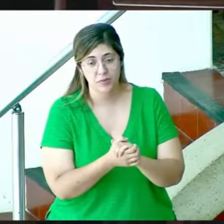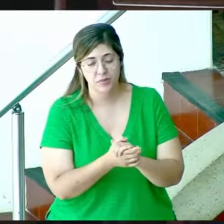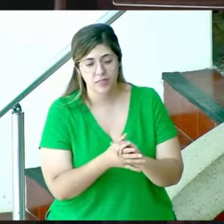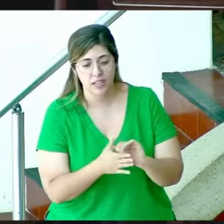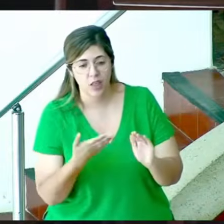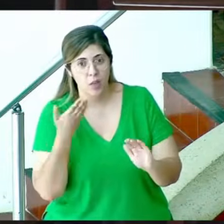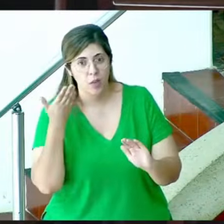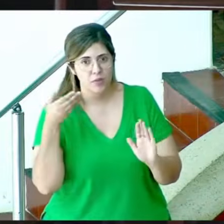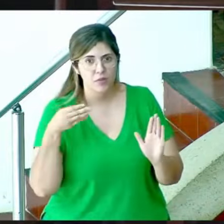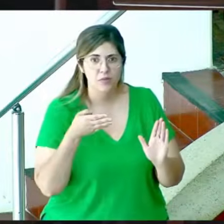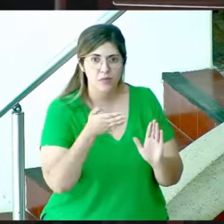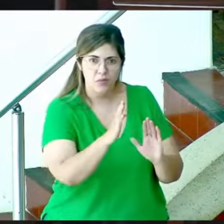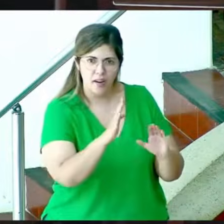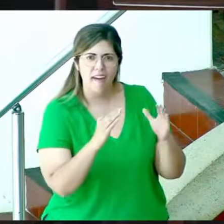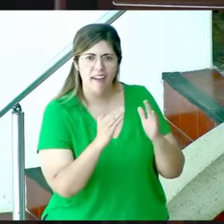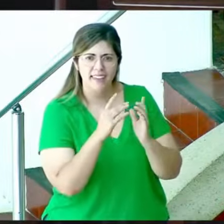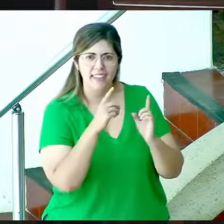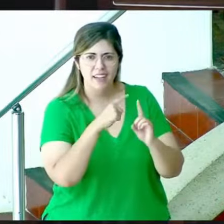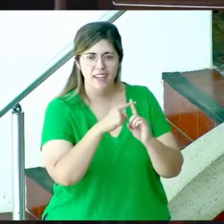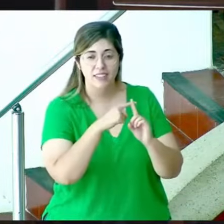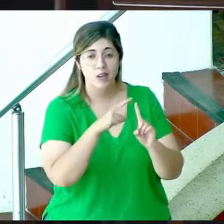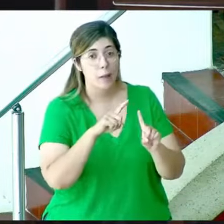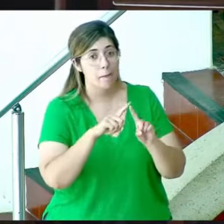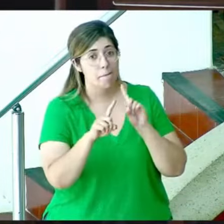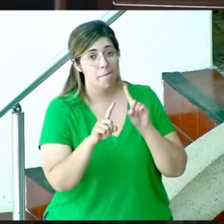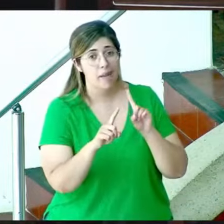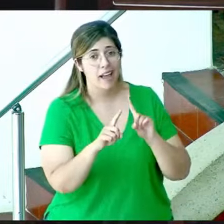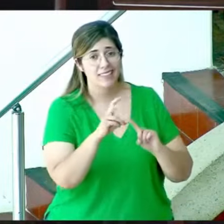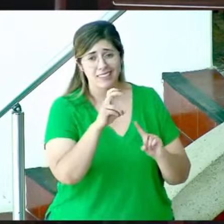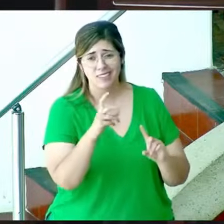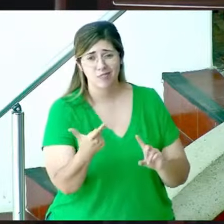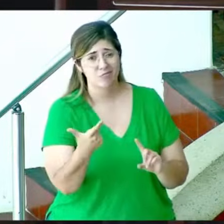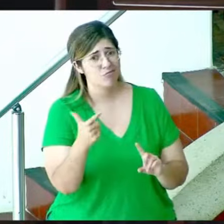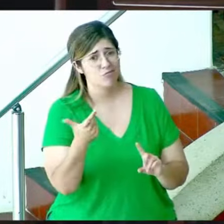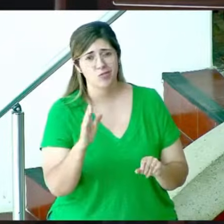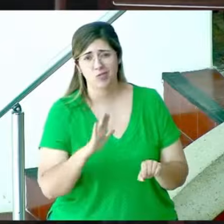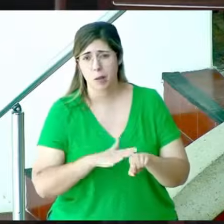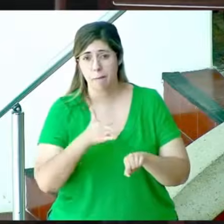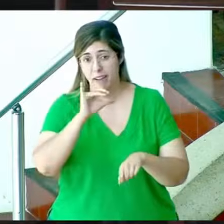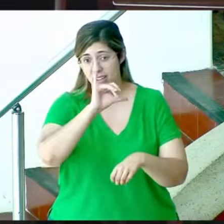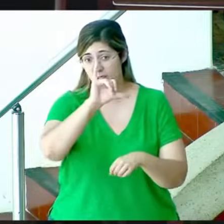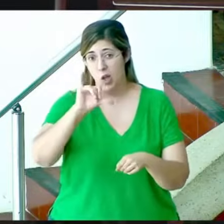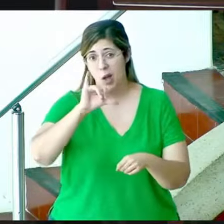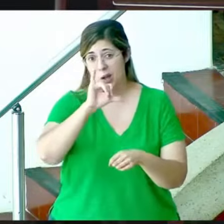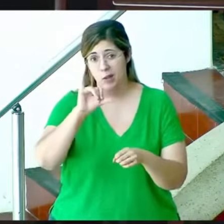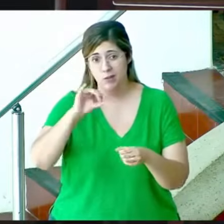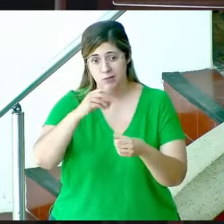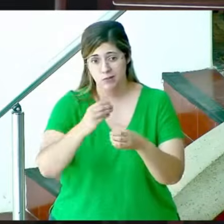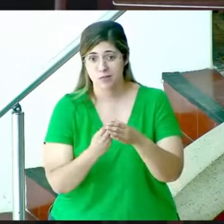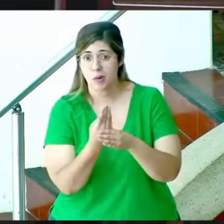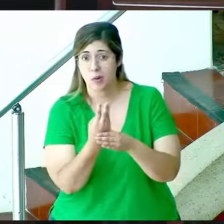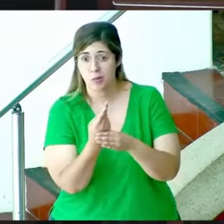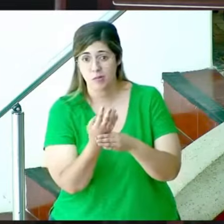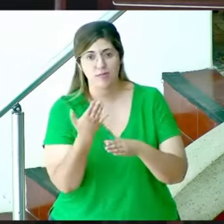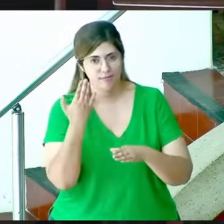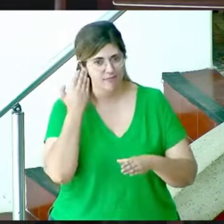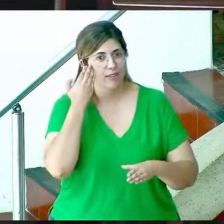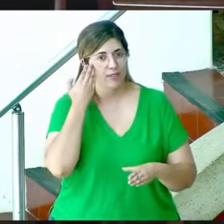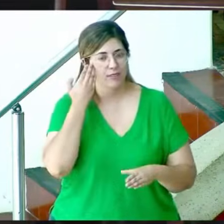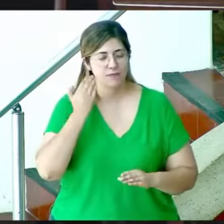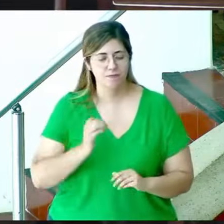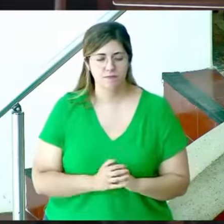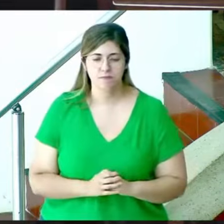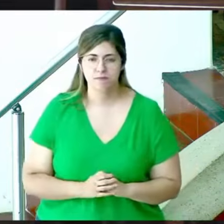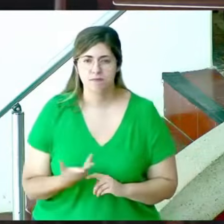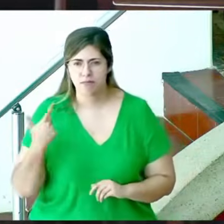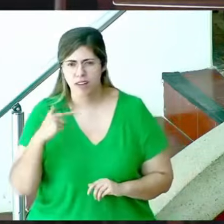Deus diz: vigiem, vocês não sabem a hora que o noivo vai chegar. Então essa expressão vigiar, essa expressão